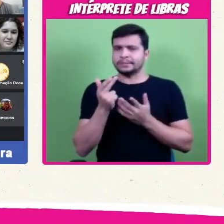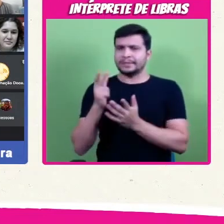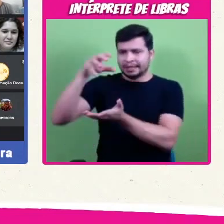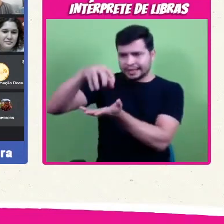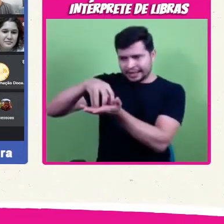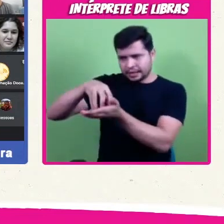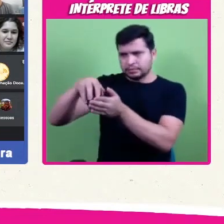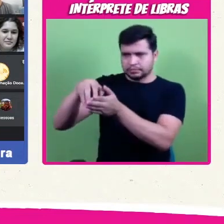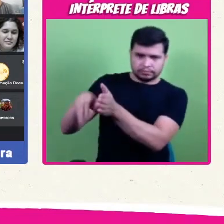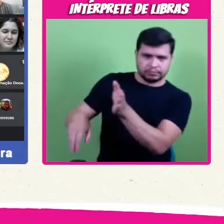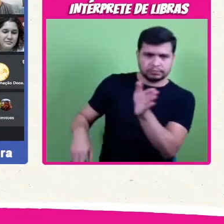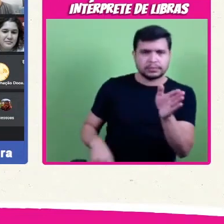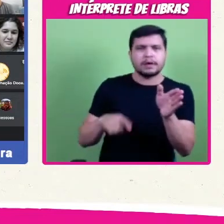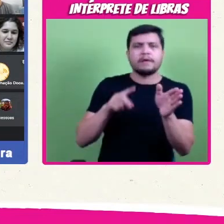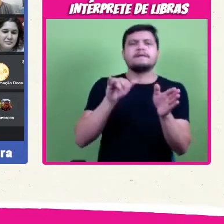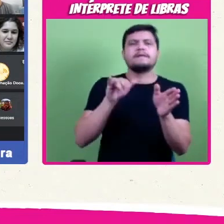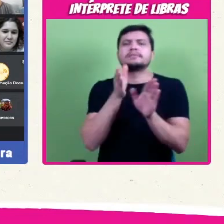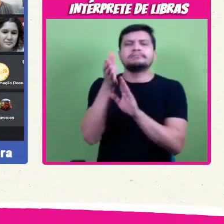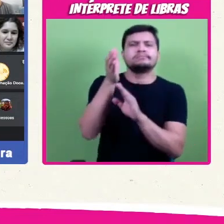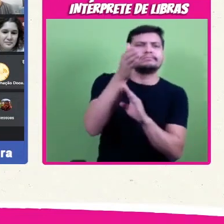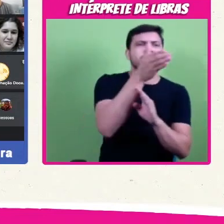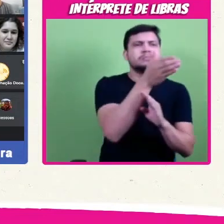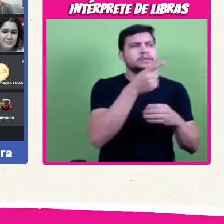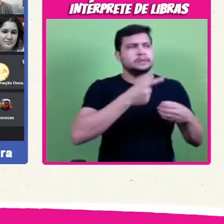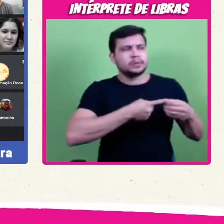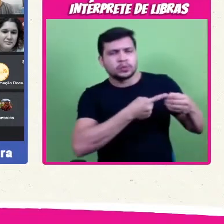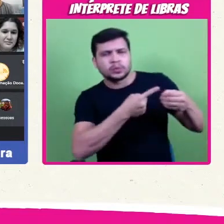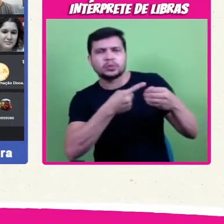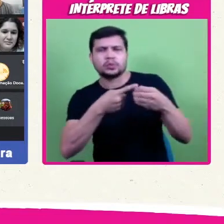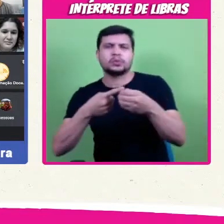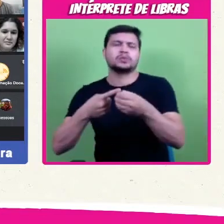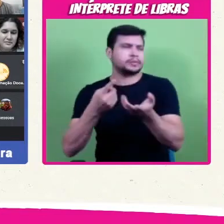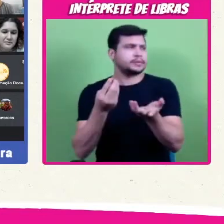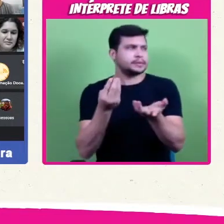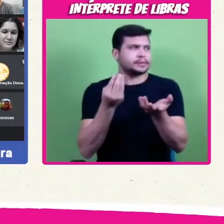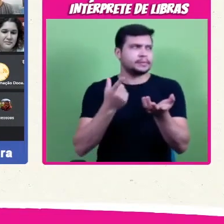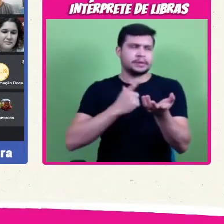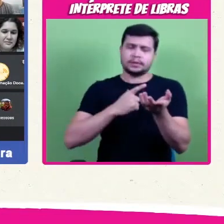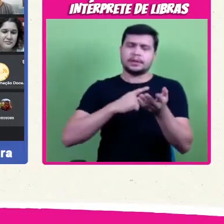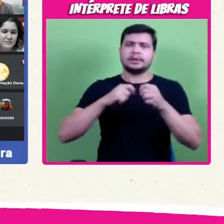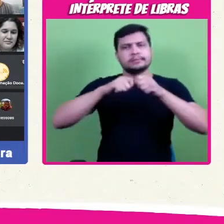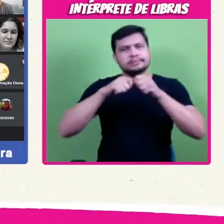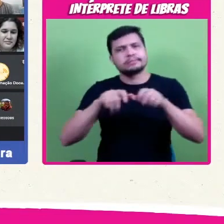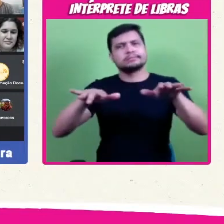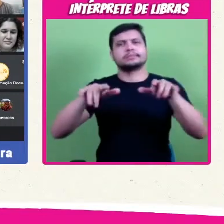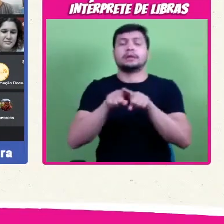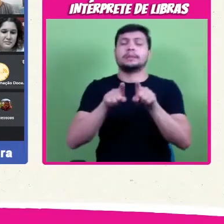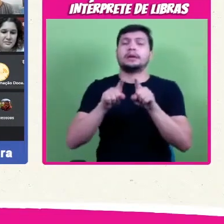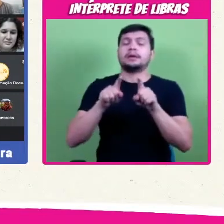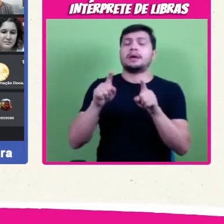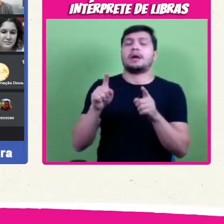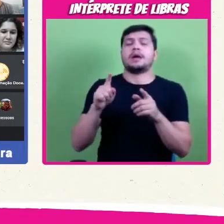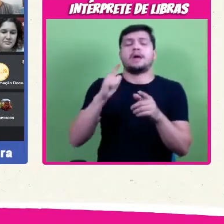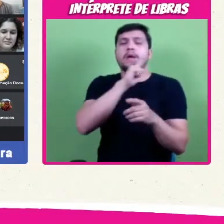sai pelo Estado, pelos espaços diversos, né, para fazer essa discussão da sensibilização através